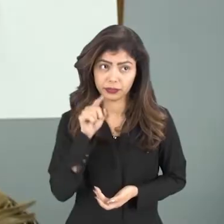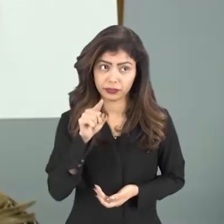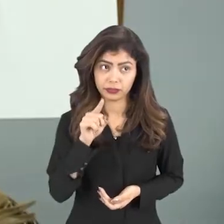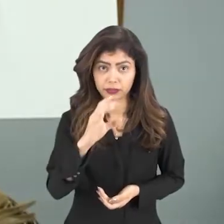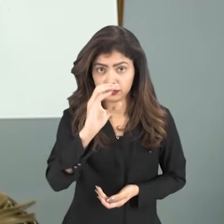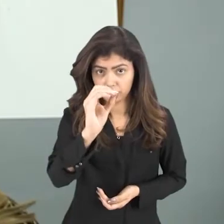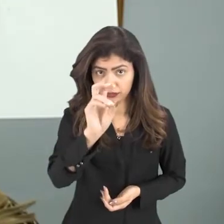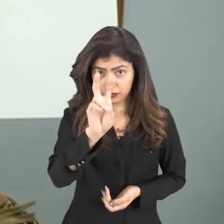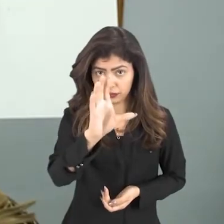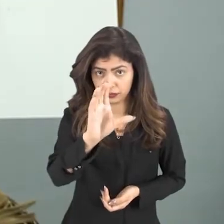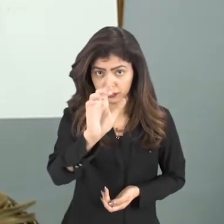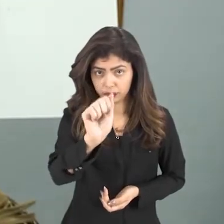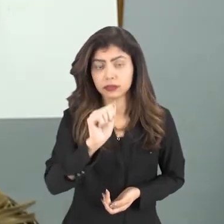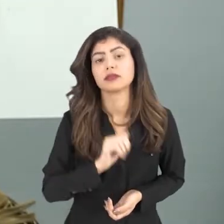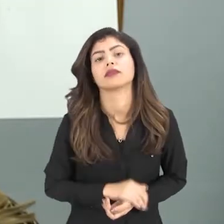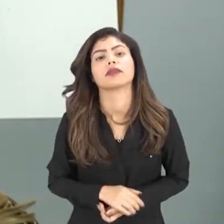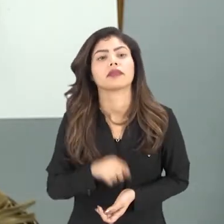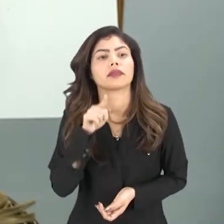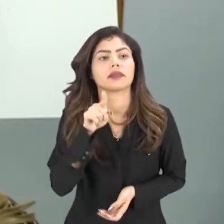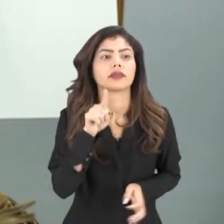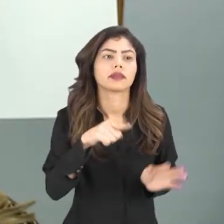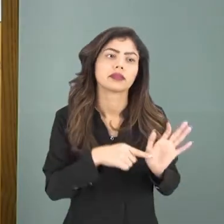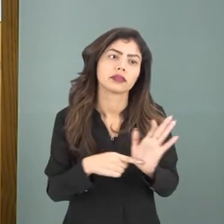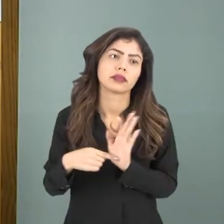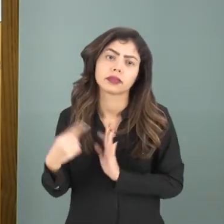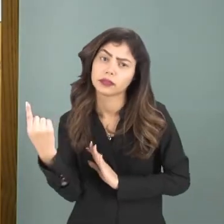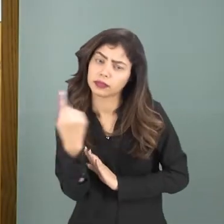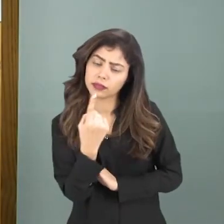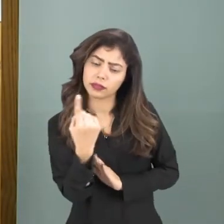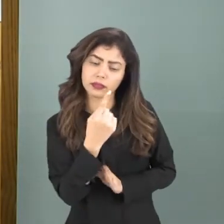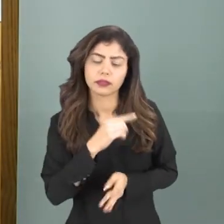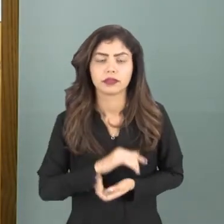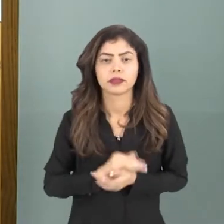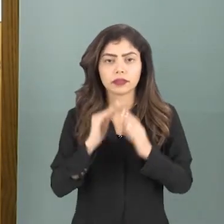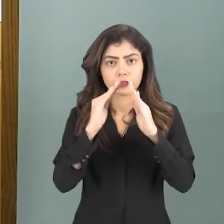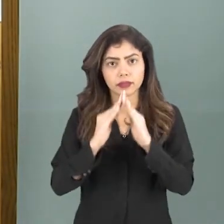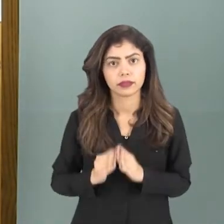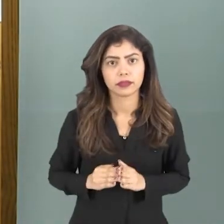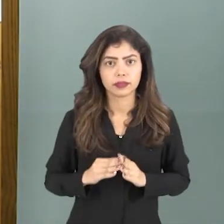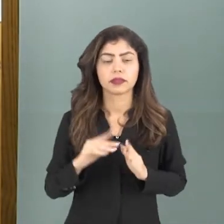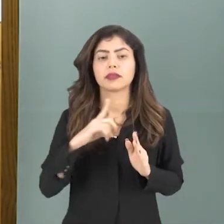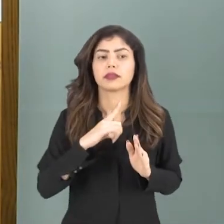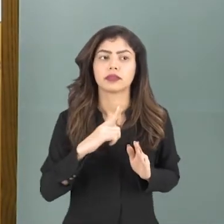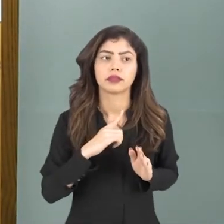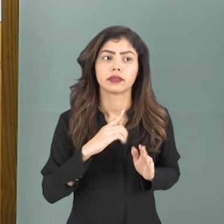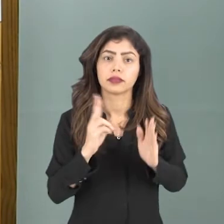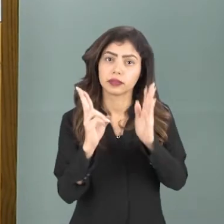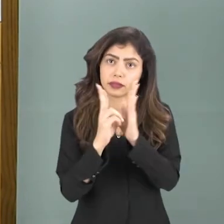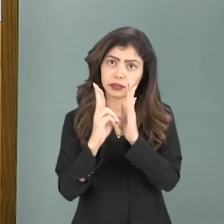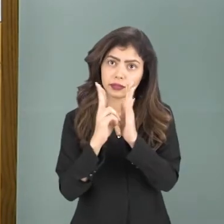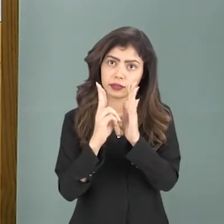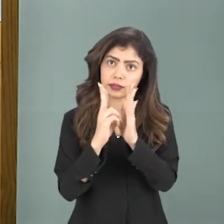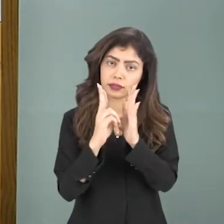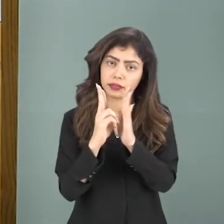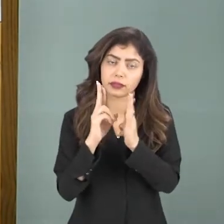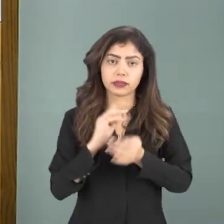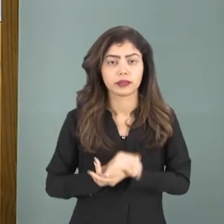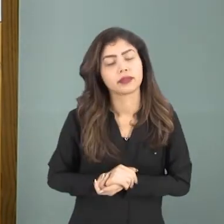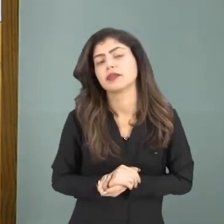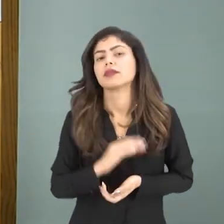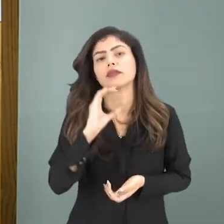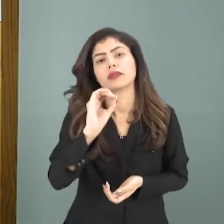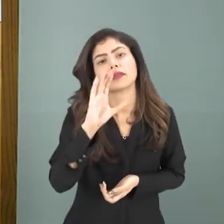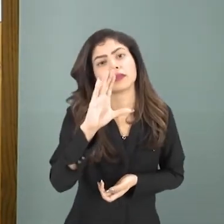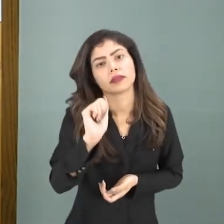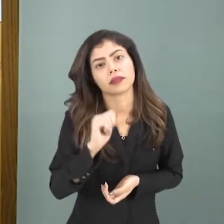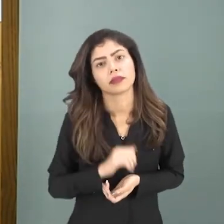Isso aqui, a oca. A oca é um tipo de moradia. É a moradia dos indígenas.